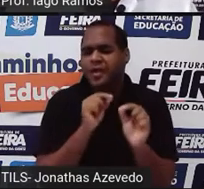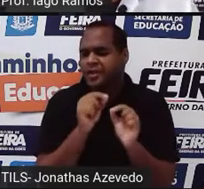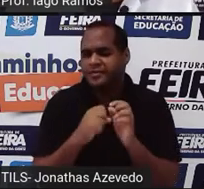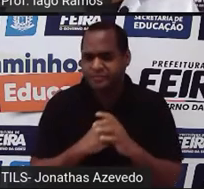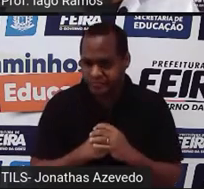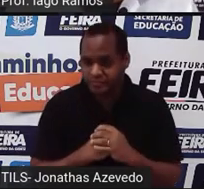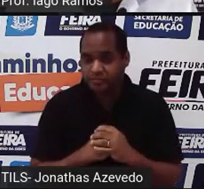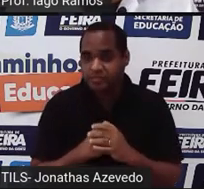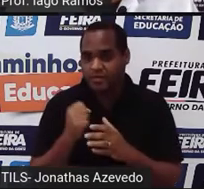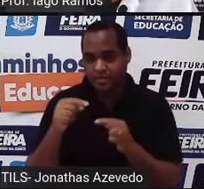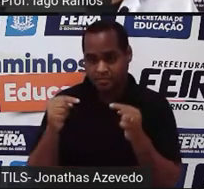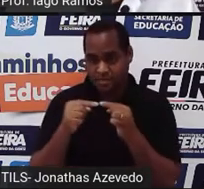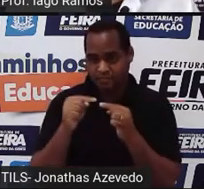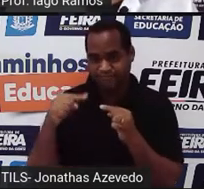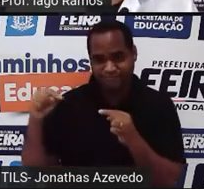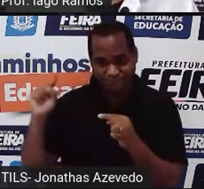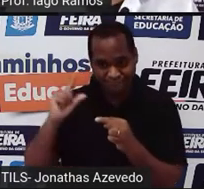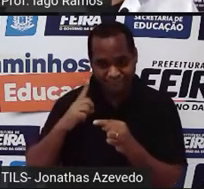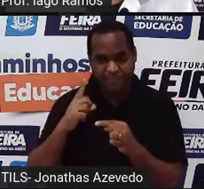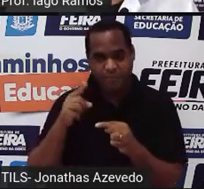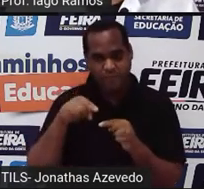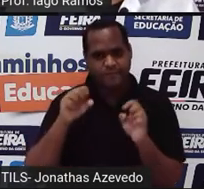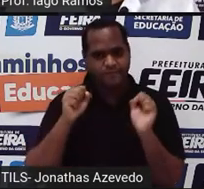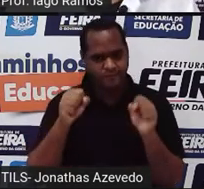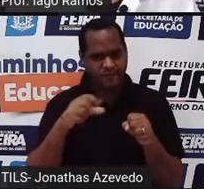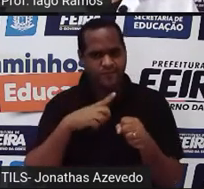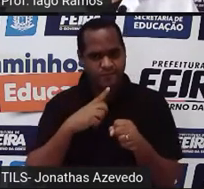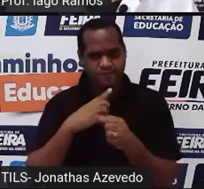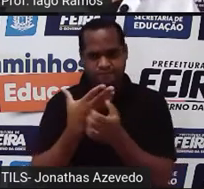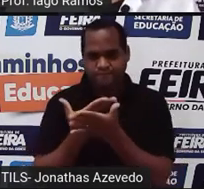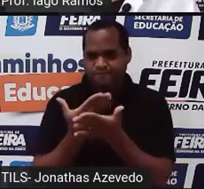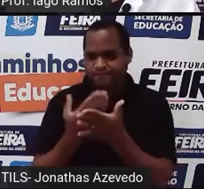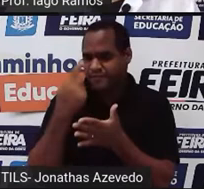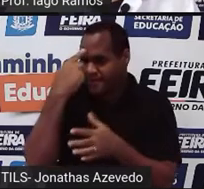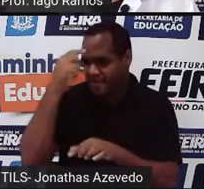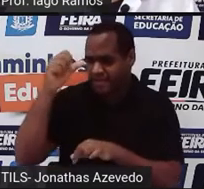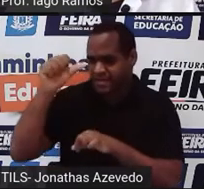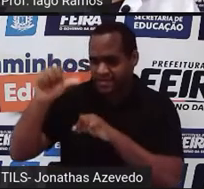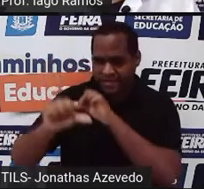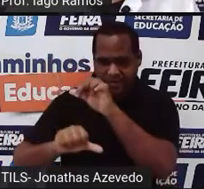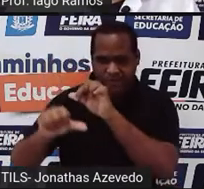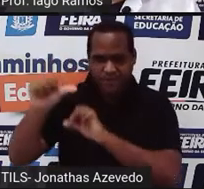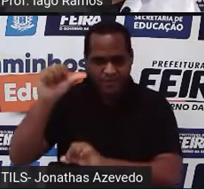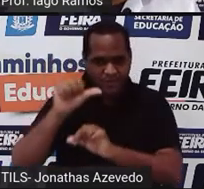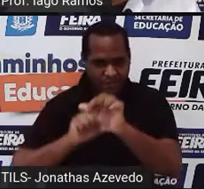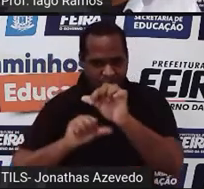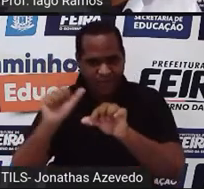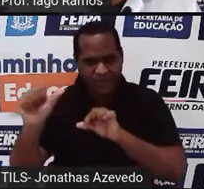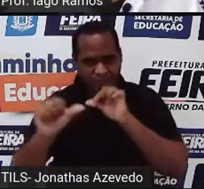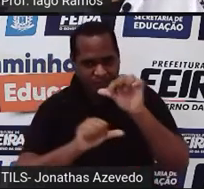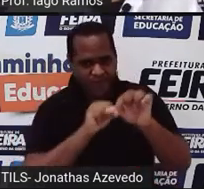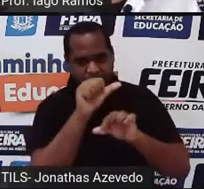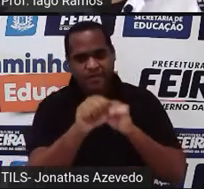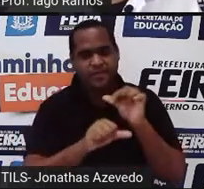essa última aula, nós estamos estudando as transformações